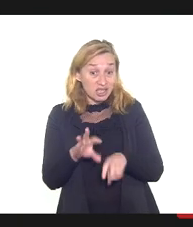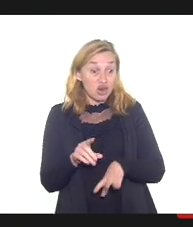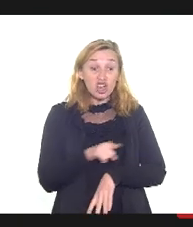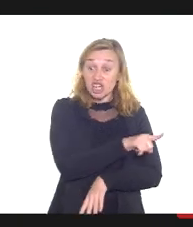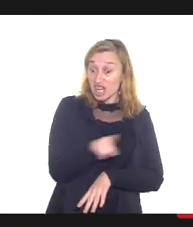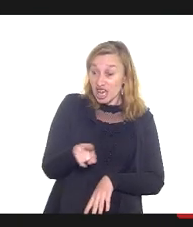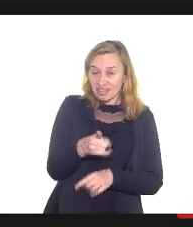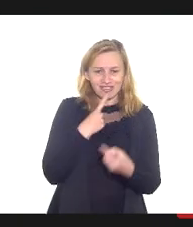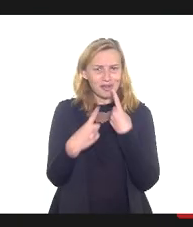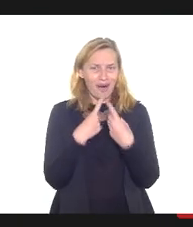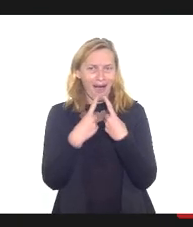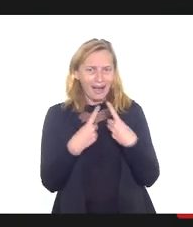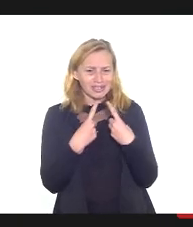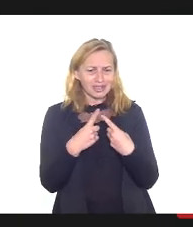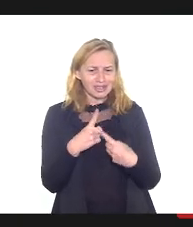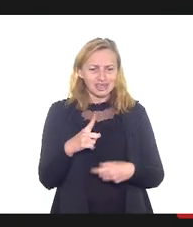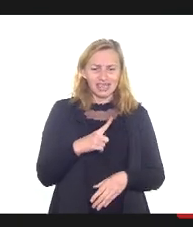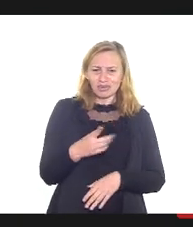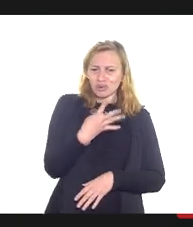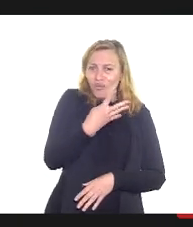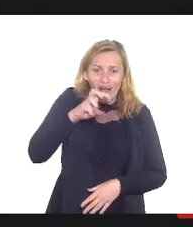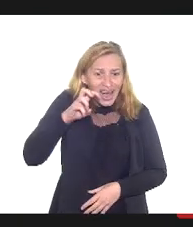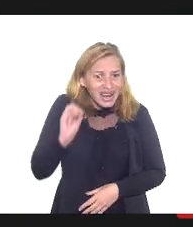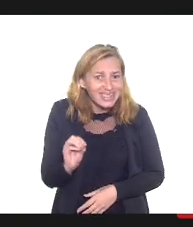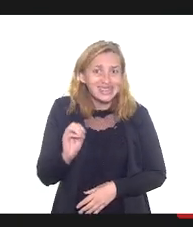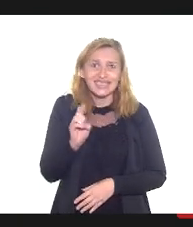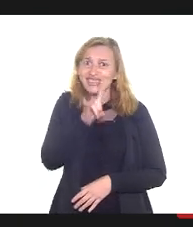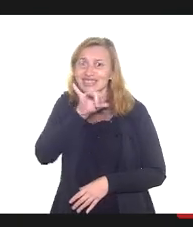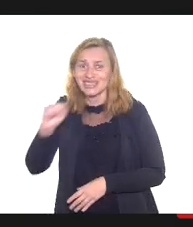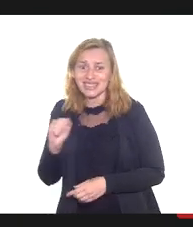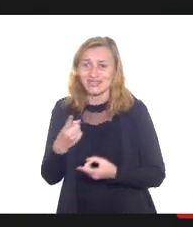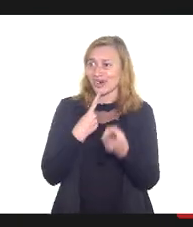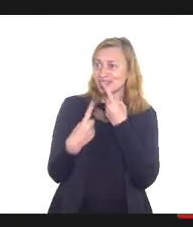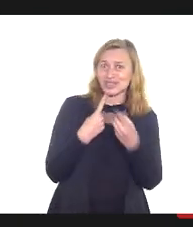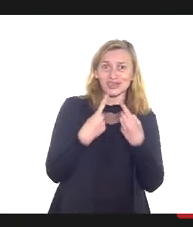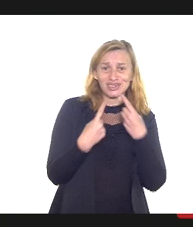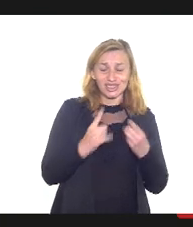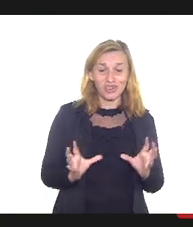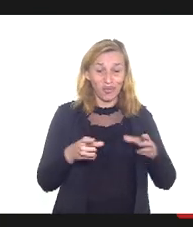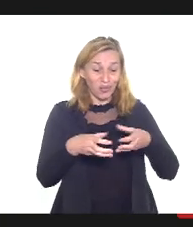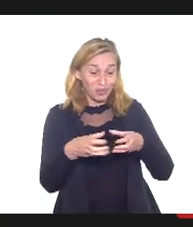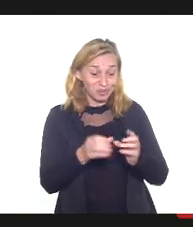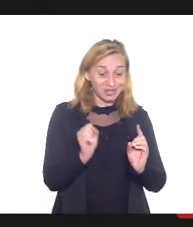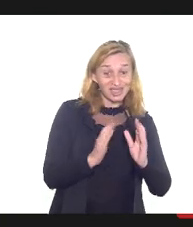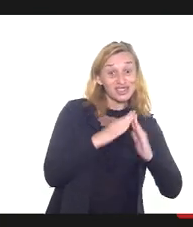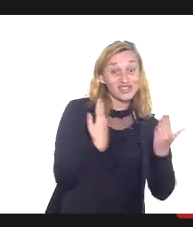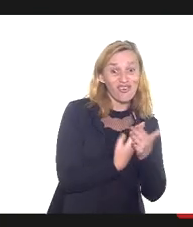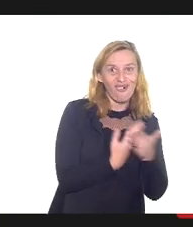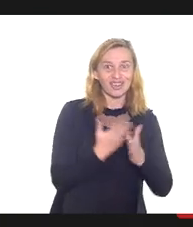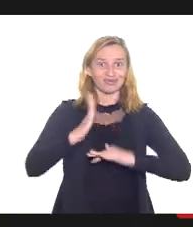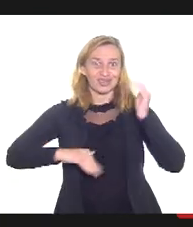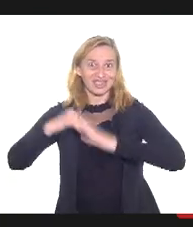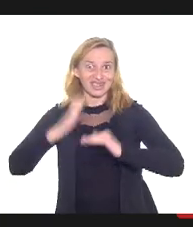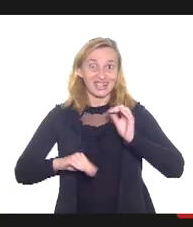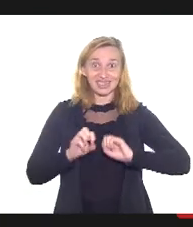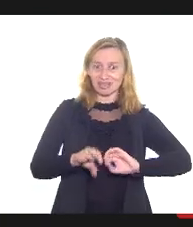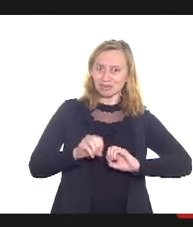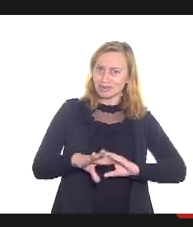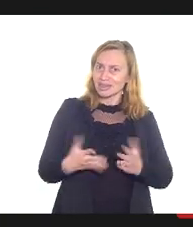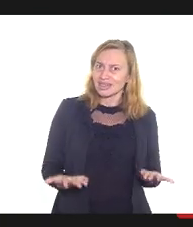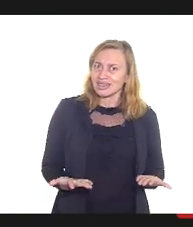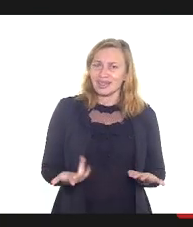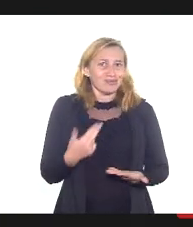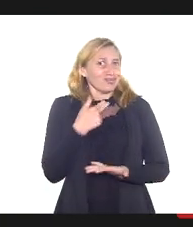esse debate, nós temos apenas 40 dias para debatermos com a comunidade escolar e com os profissionais da educação. Então, nós